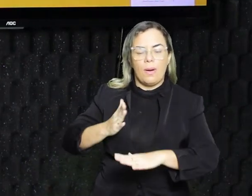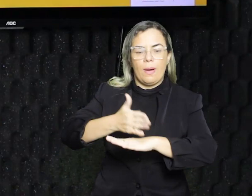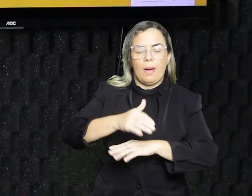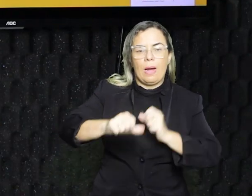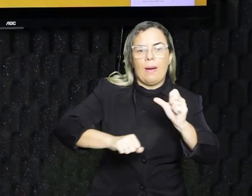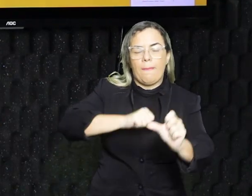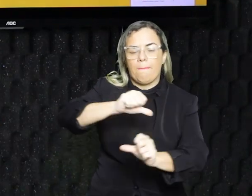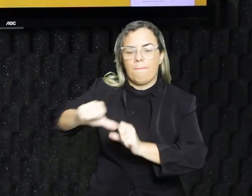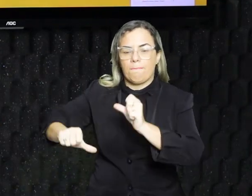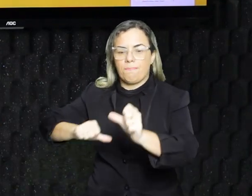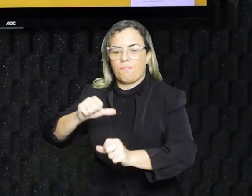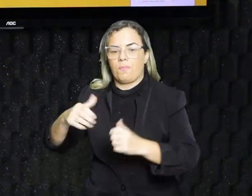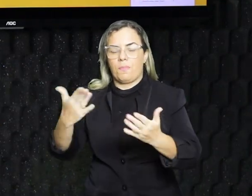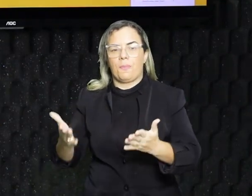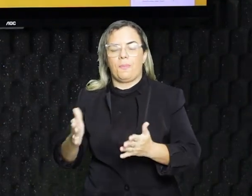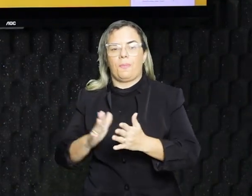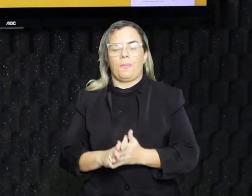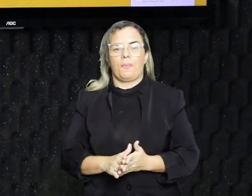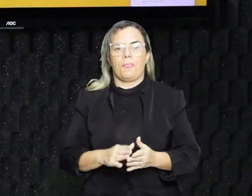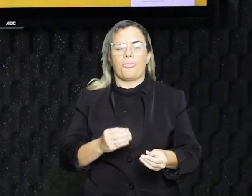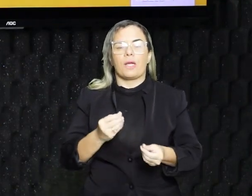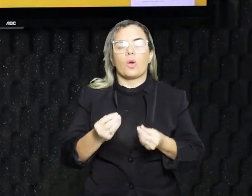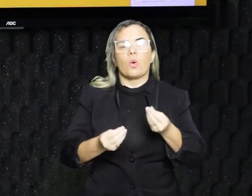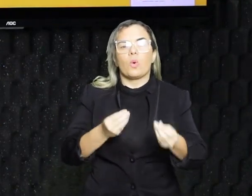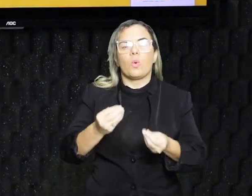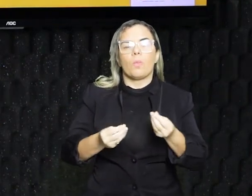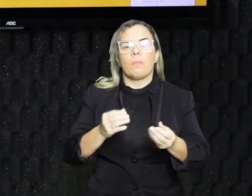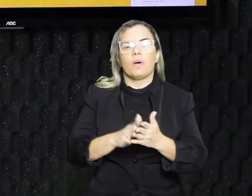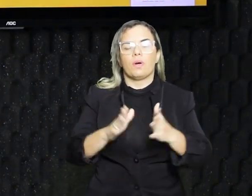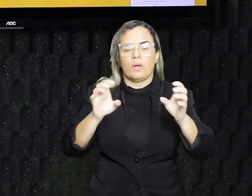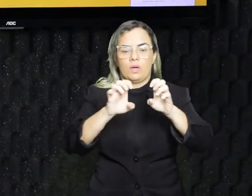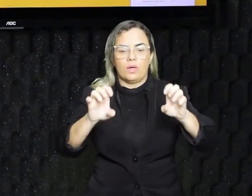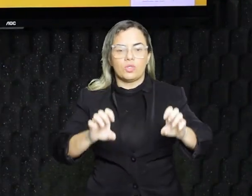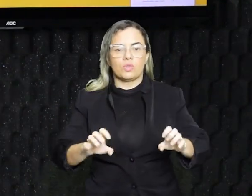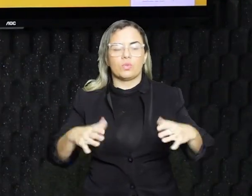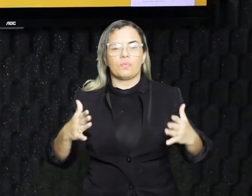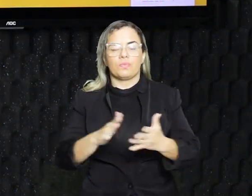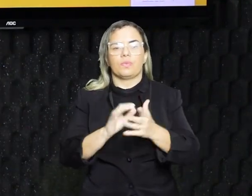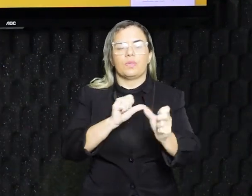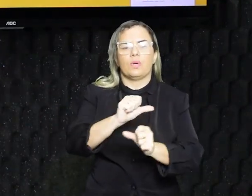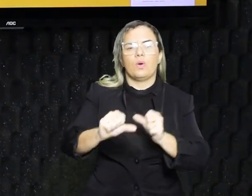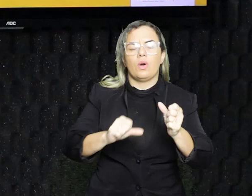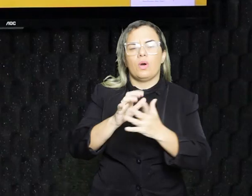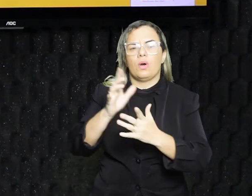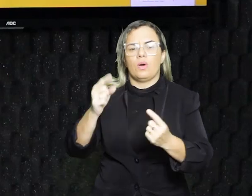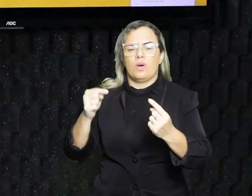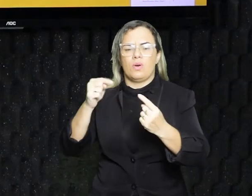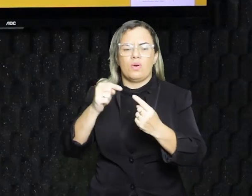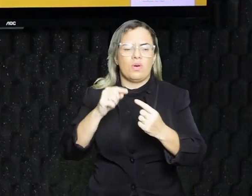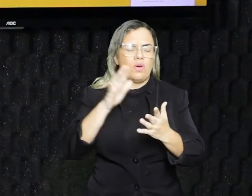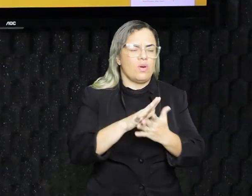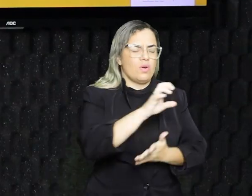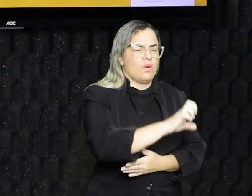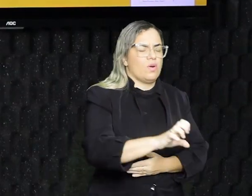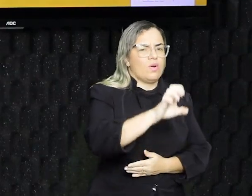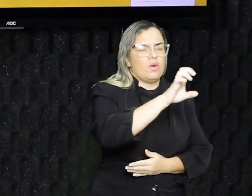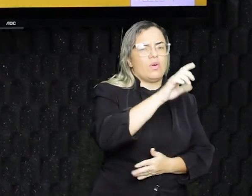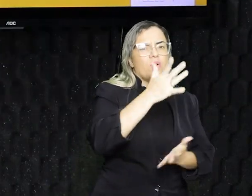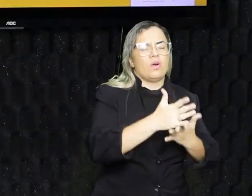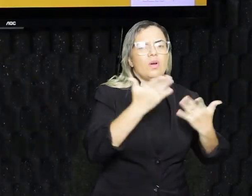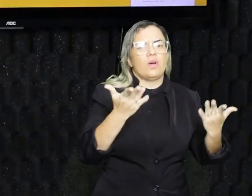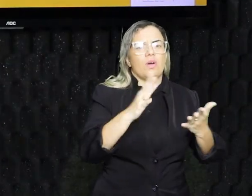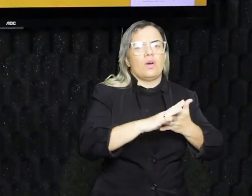que derivam de um processo, ou seja, de uma mudança que buscou o quê? Ou seja, o que mudou naquela região que vai buscar? Qual é